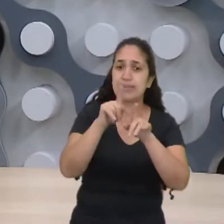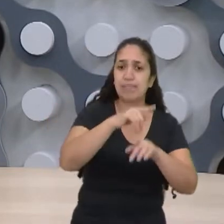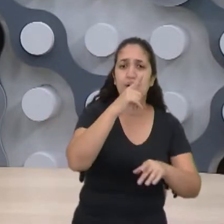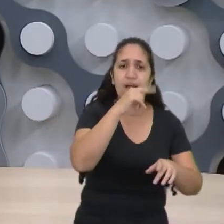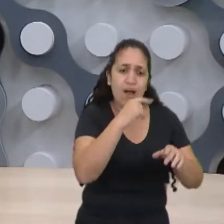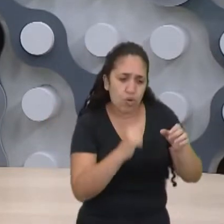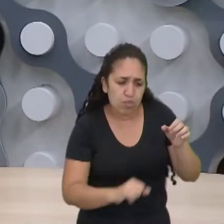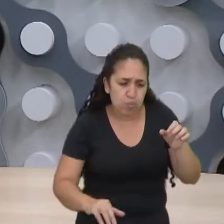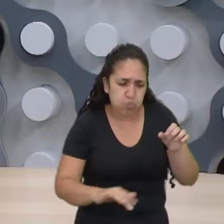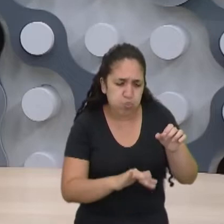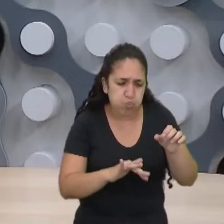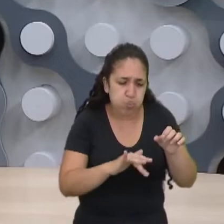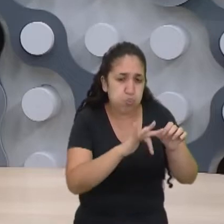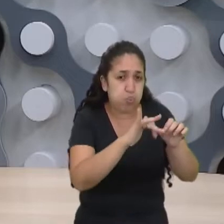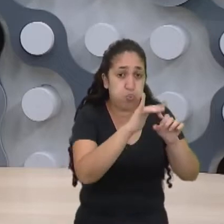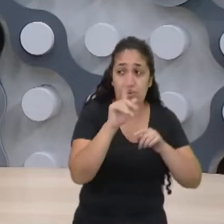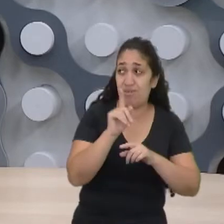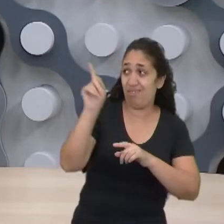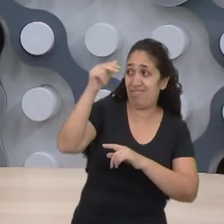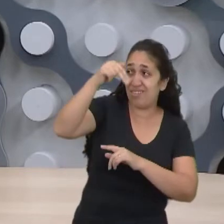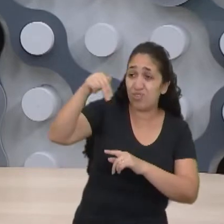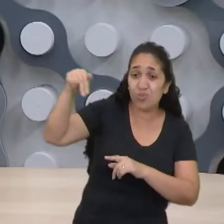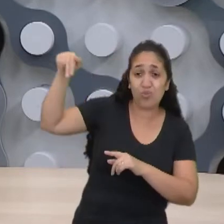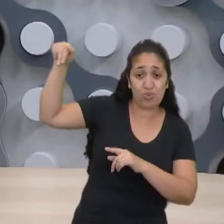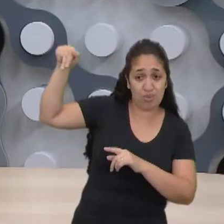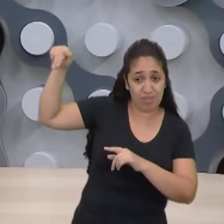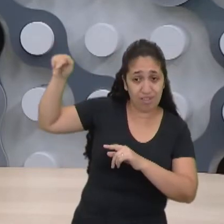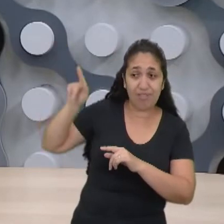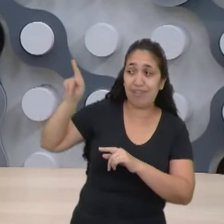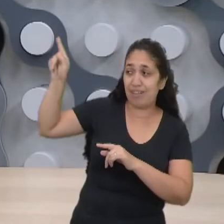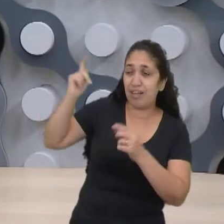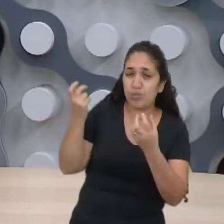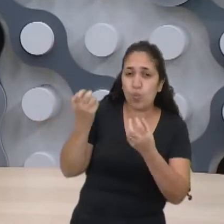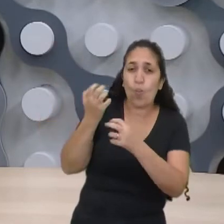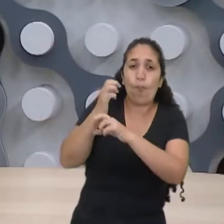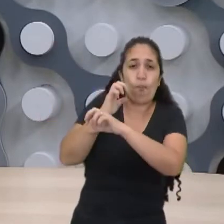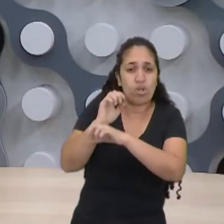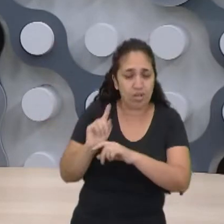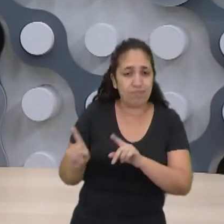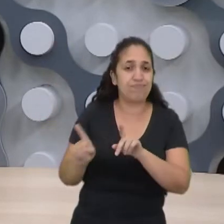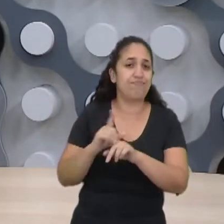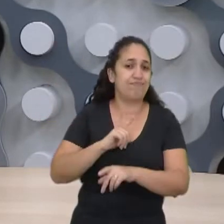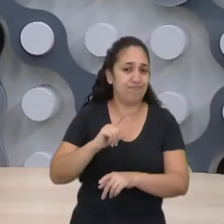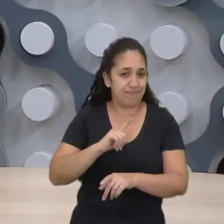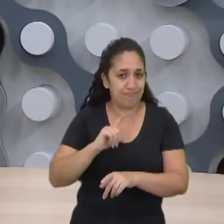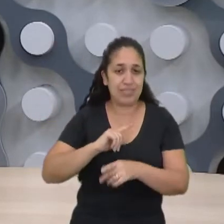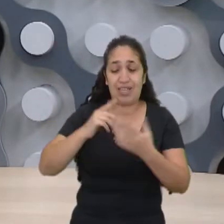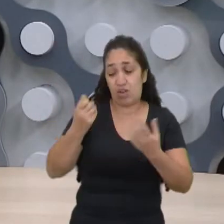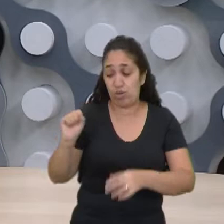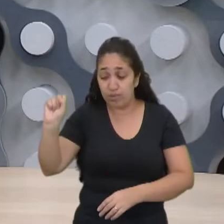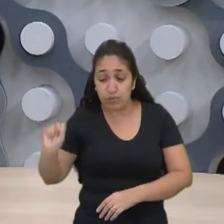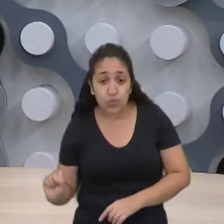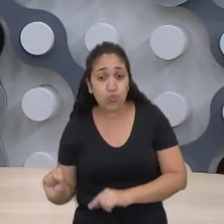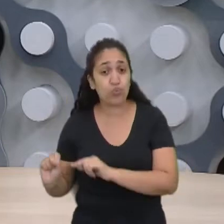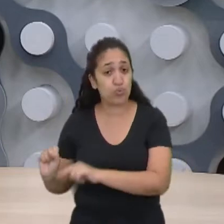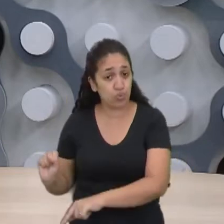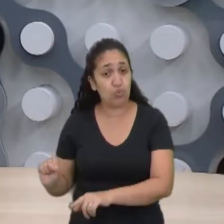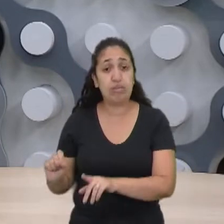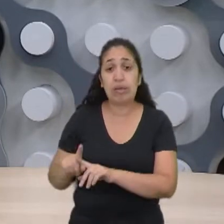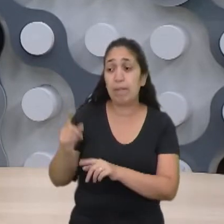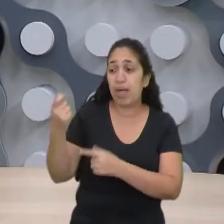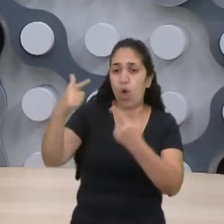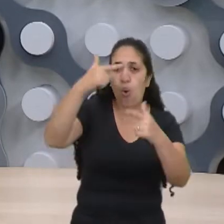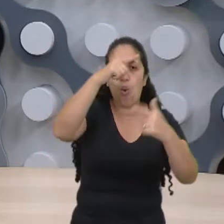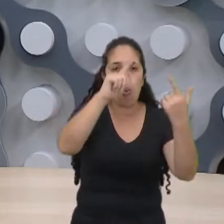né? Na região nordestina, por exemplo, nós temos aí as secas, né? Apesar que em outras regiões, como no sul do Brasil e algumas